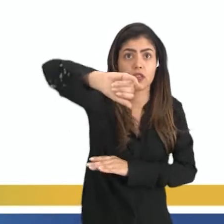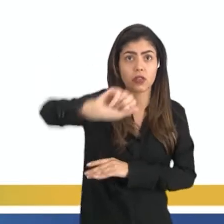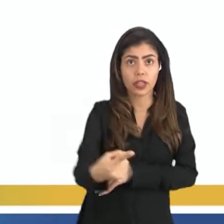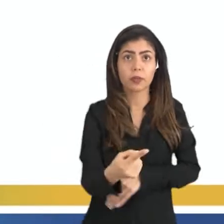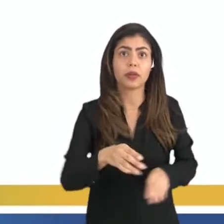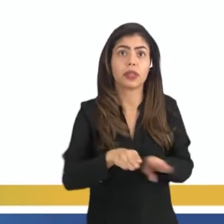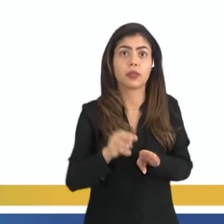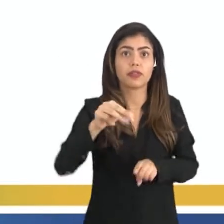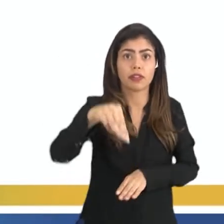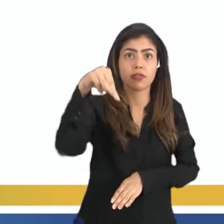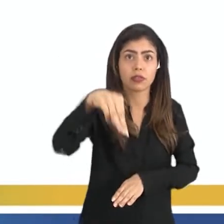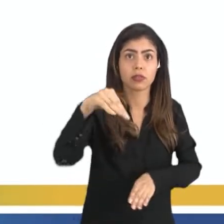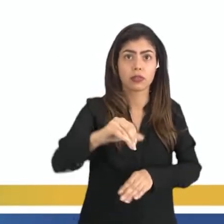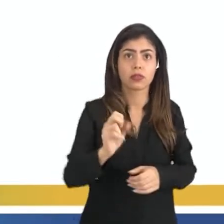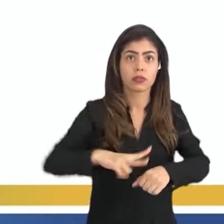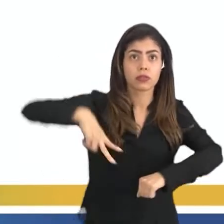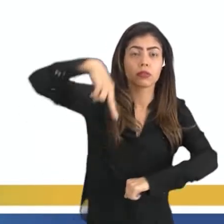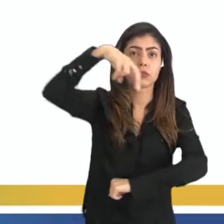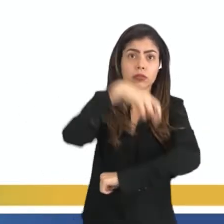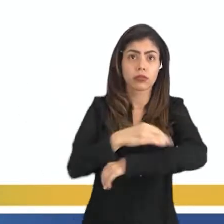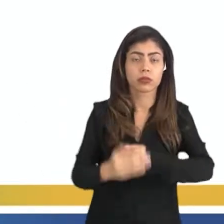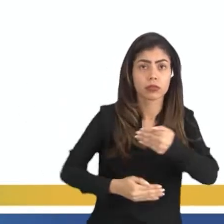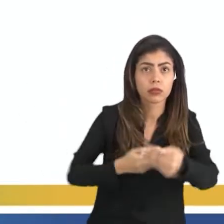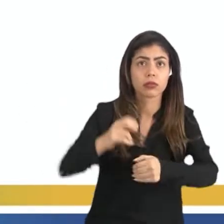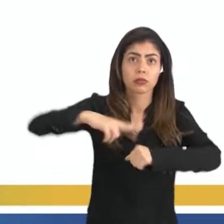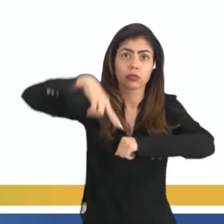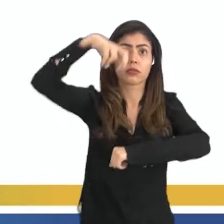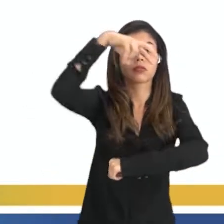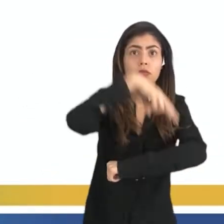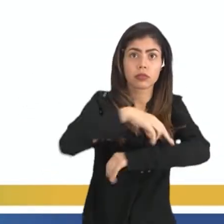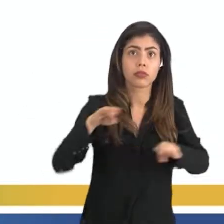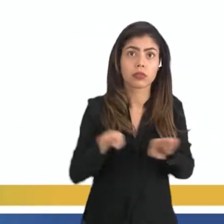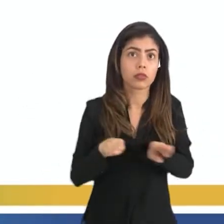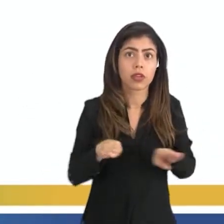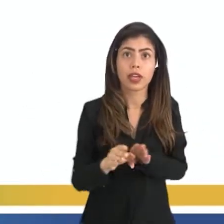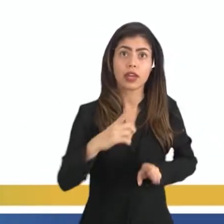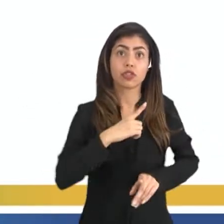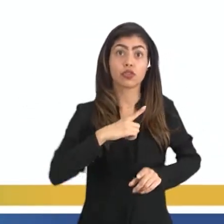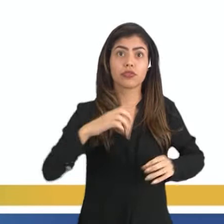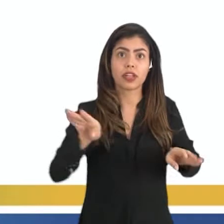altura. Durante o salto, ele atingiu a velocidade de